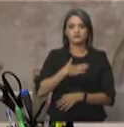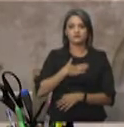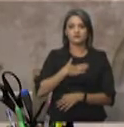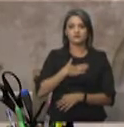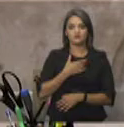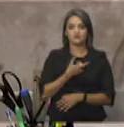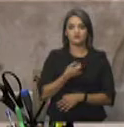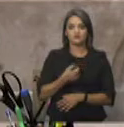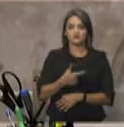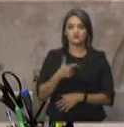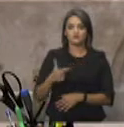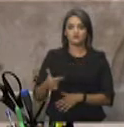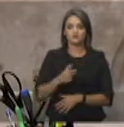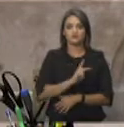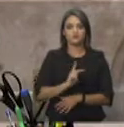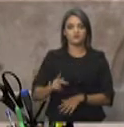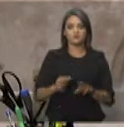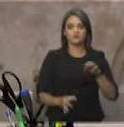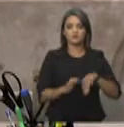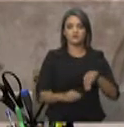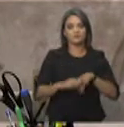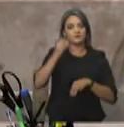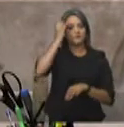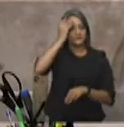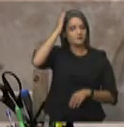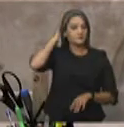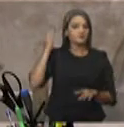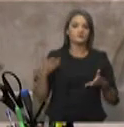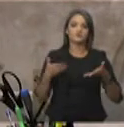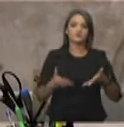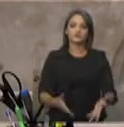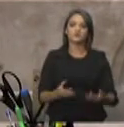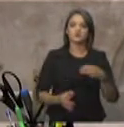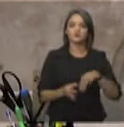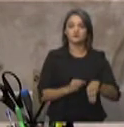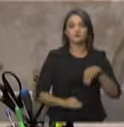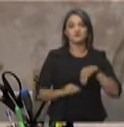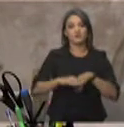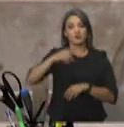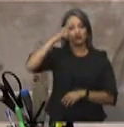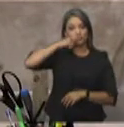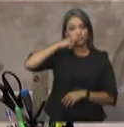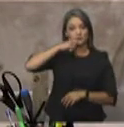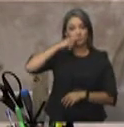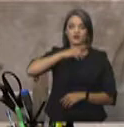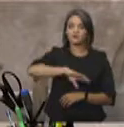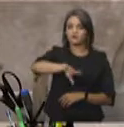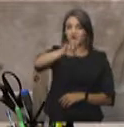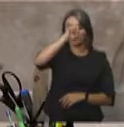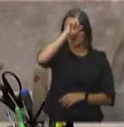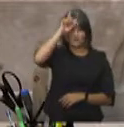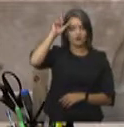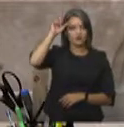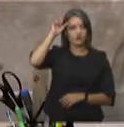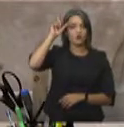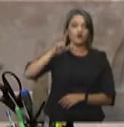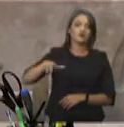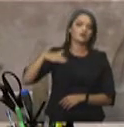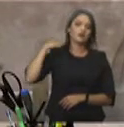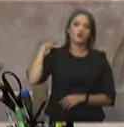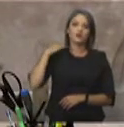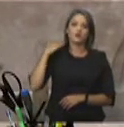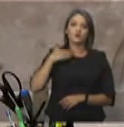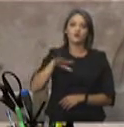Presidência do senhor ministro Luiz Fux, presentes à sessão, senhores ministros Gilmar Mendes, Ricardo Lewandowski, Carmen Lúcia,